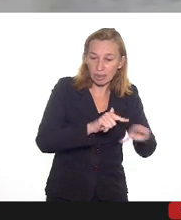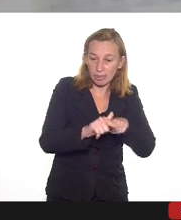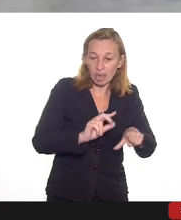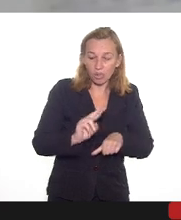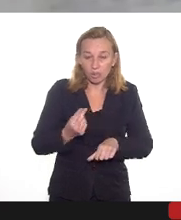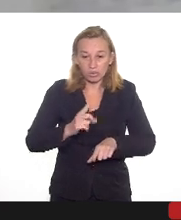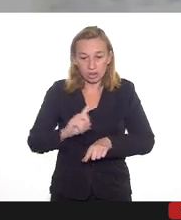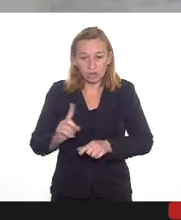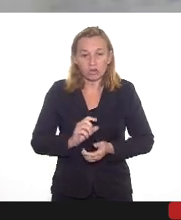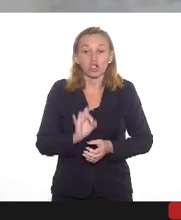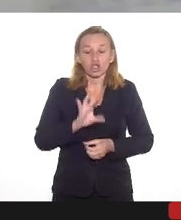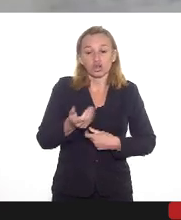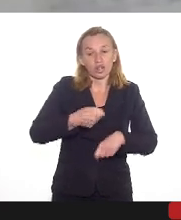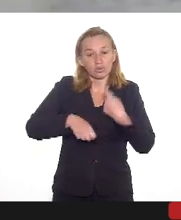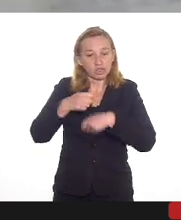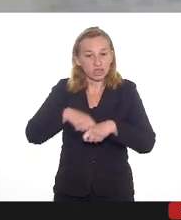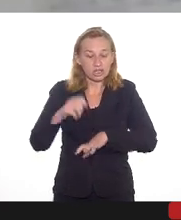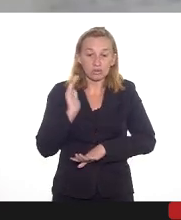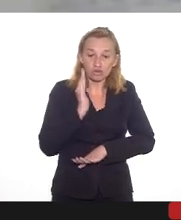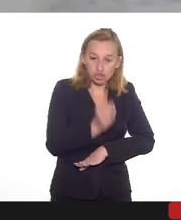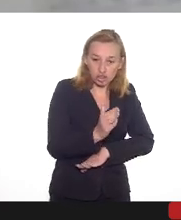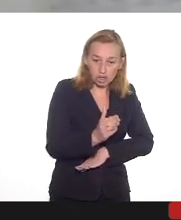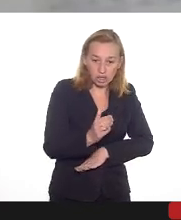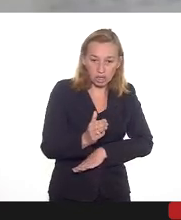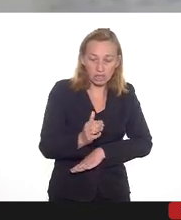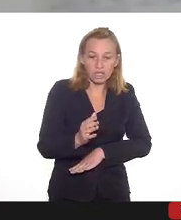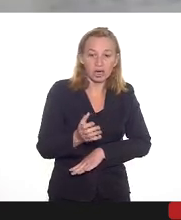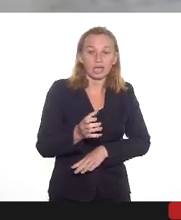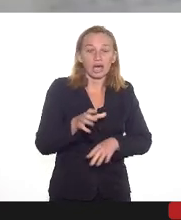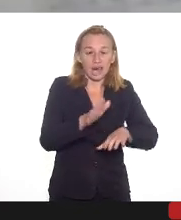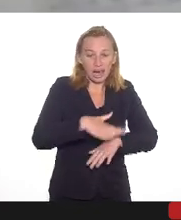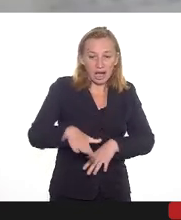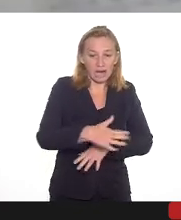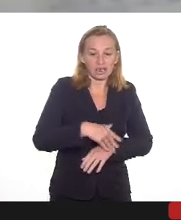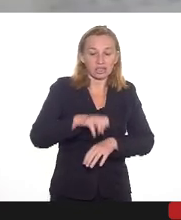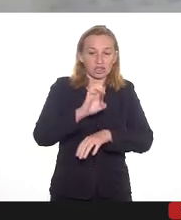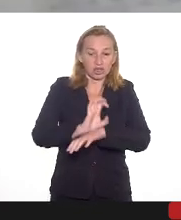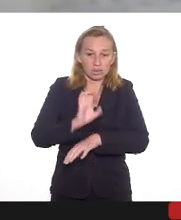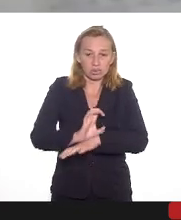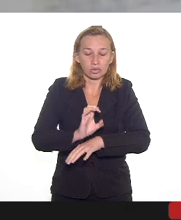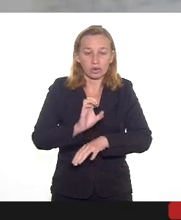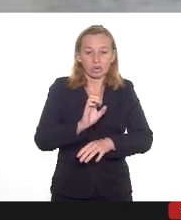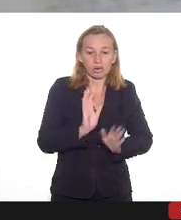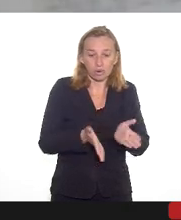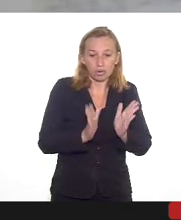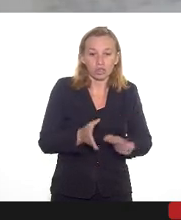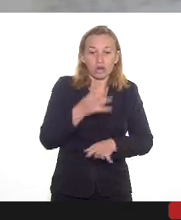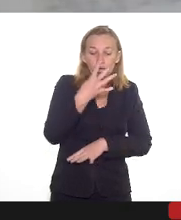Só na administração indireta, a rede estadual representa hoje realmente um grande contingente,